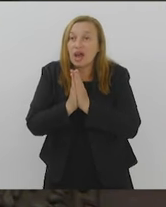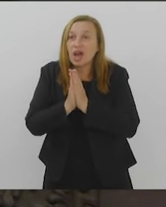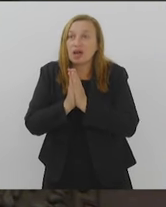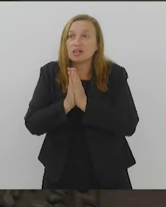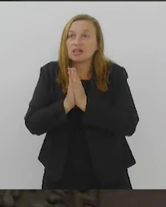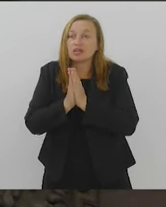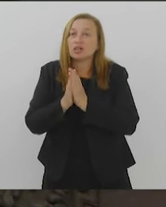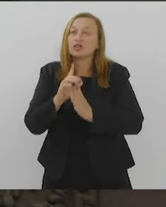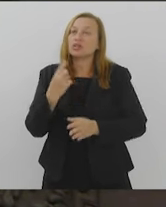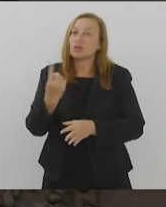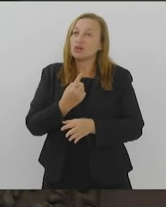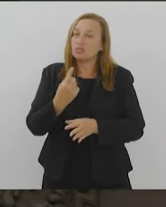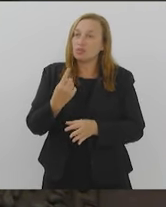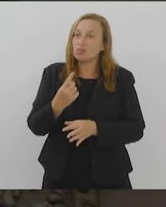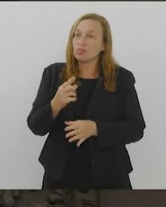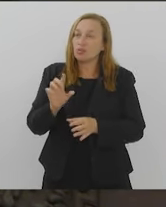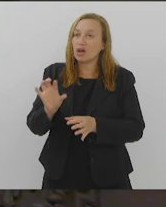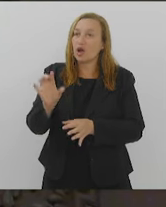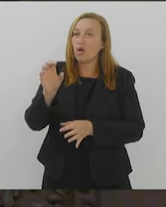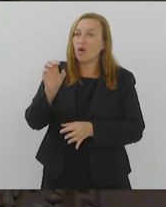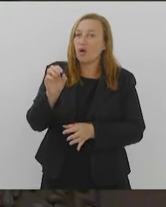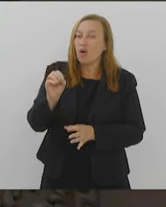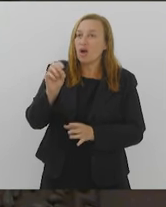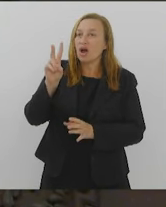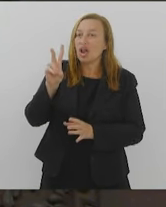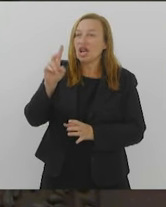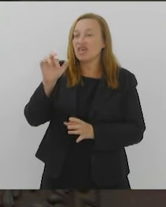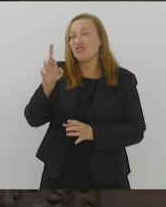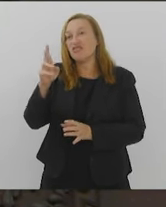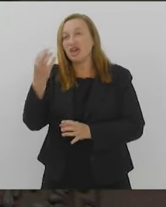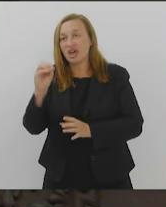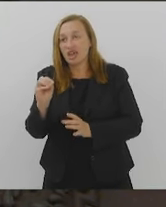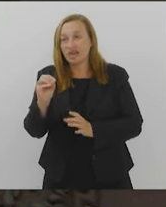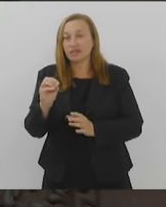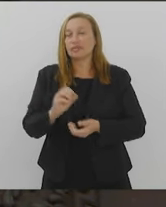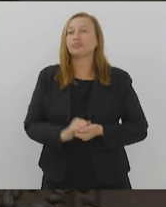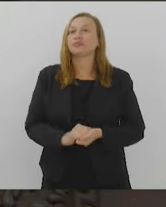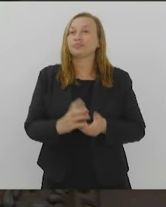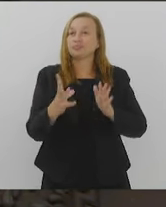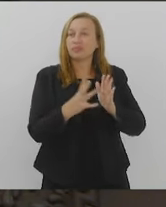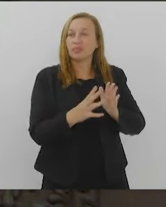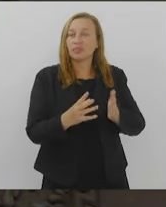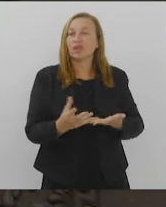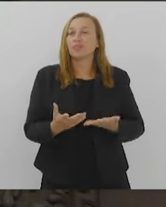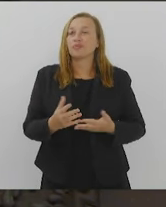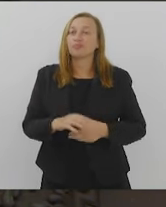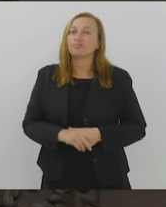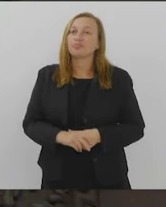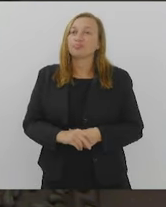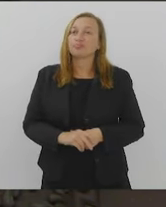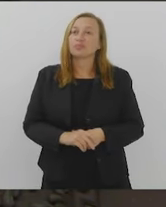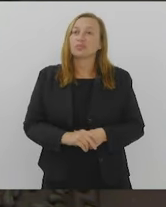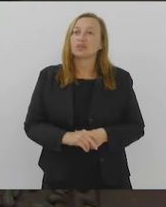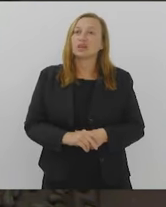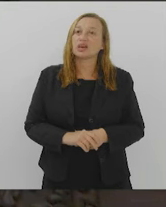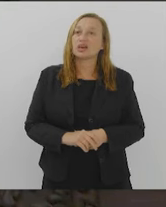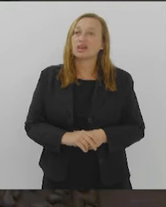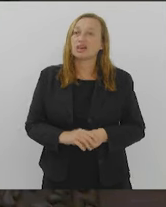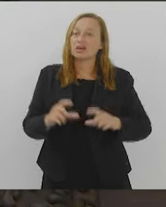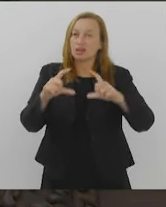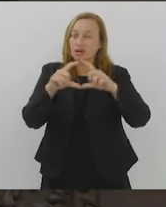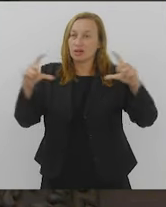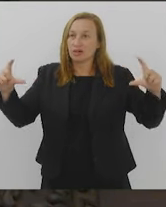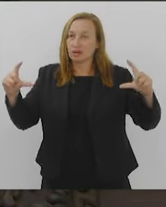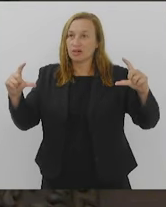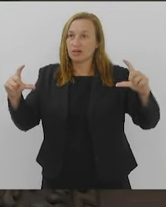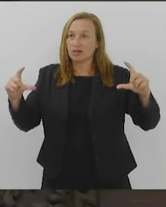adulta lá na Praça 15 como monumento do centenário da nossa igreja. E nós vamos botar uma placa lá, assim